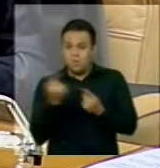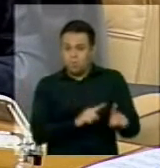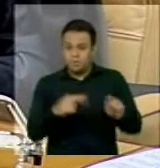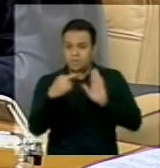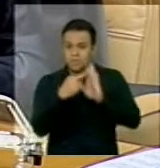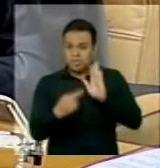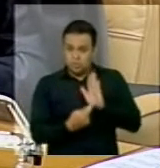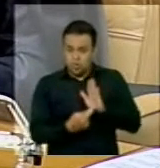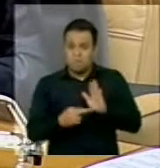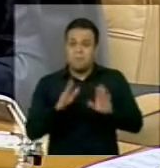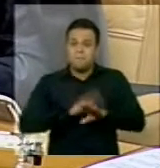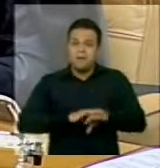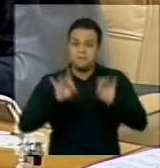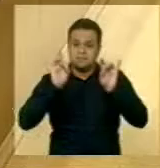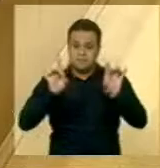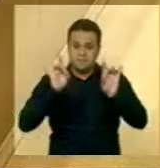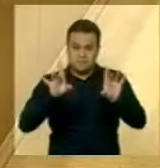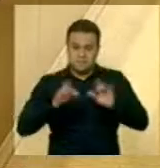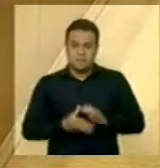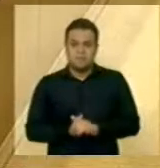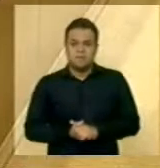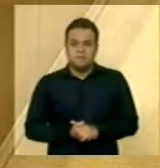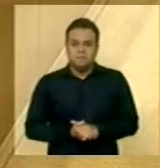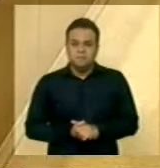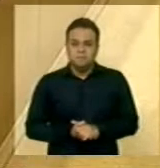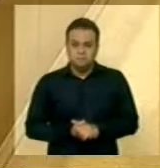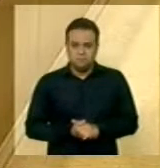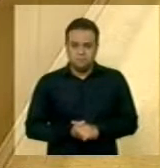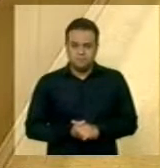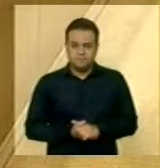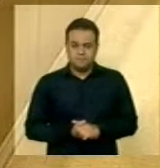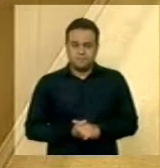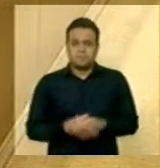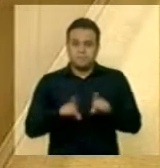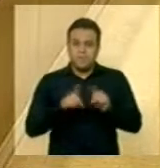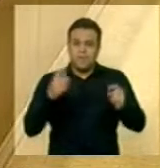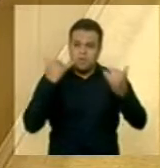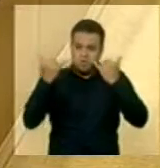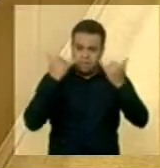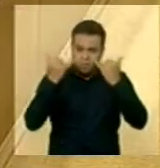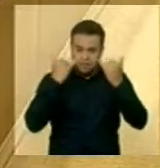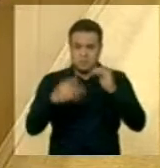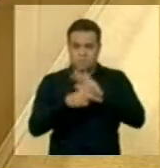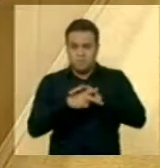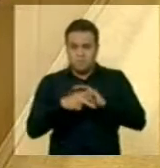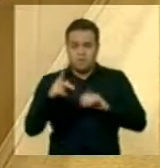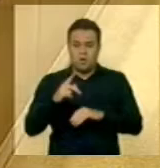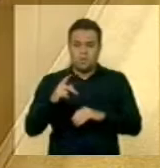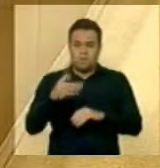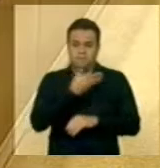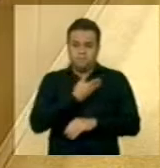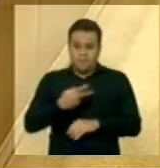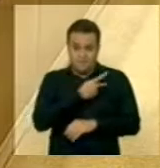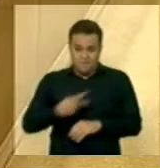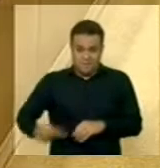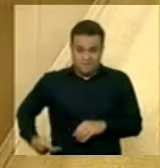normas especiais. Sustentou ainda a informação que adveio da Presidência da República que,